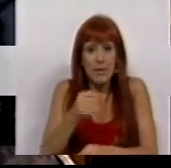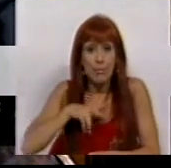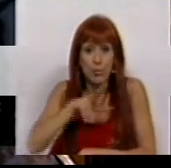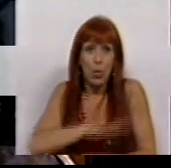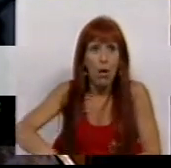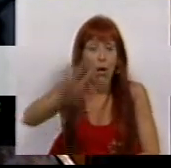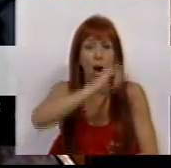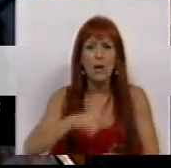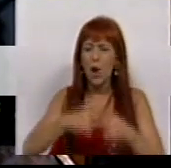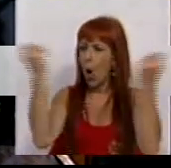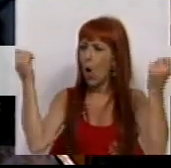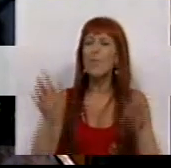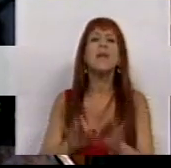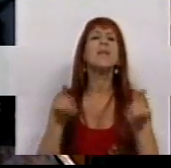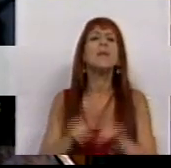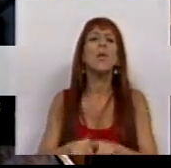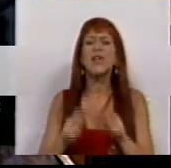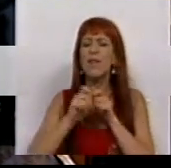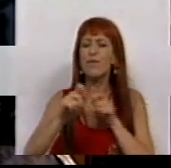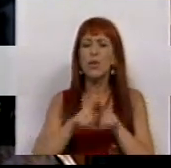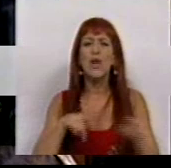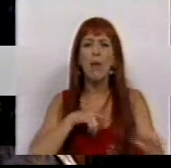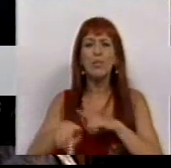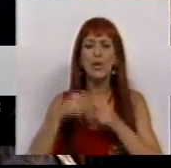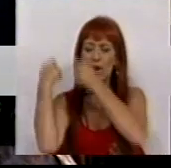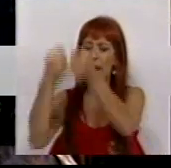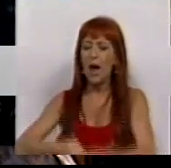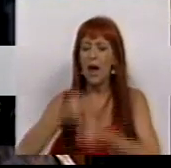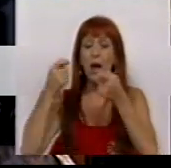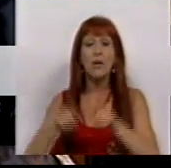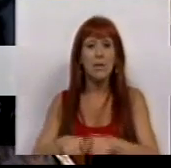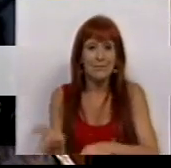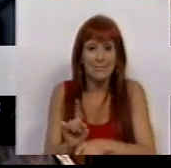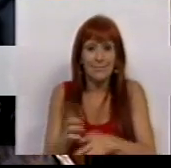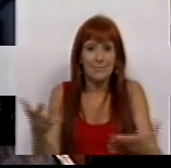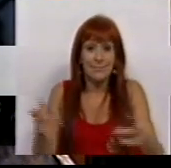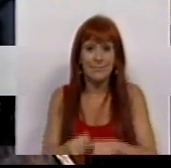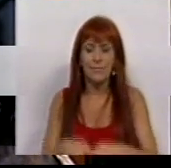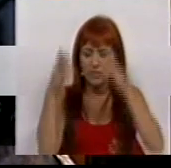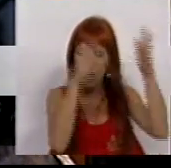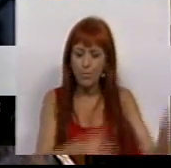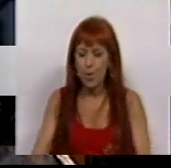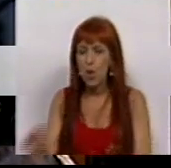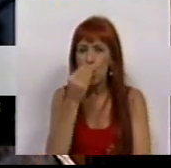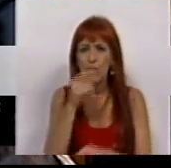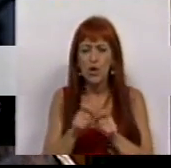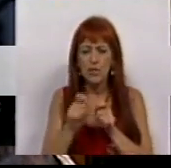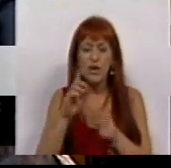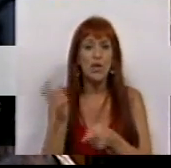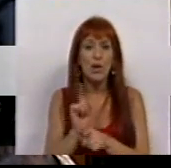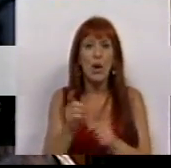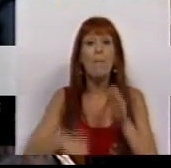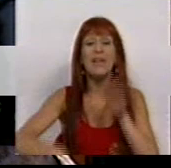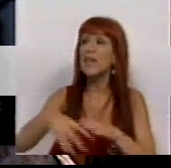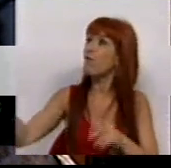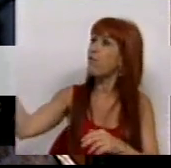país. Incompatível com uma definição da política agrícola e logo da produção de alimentos definida a partir do